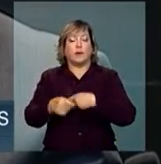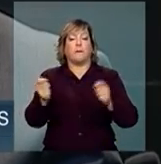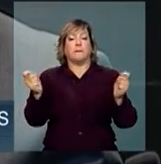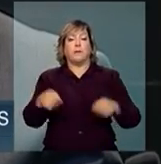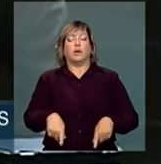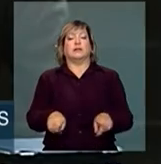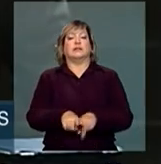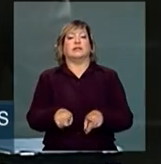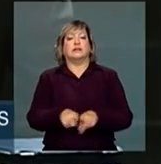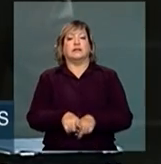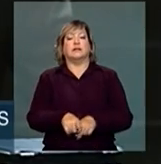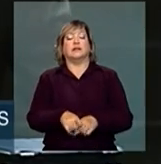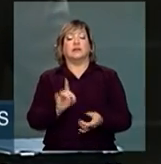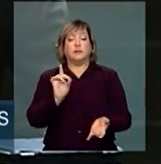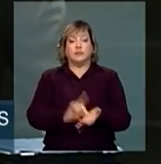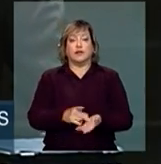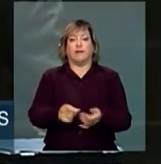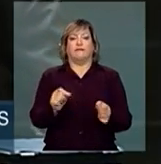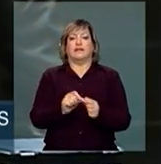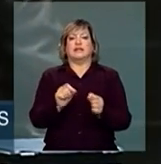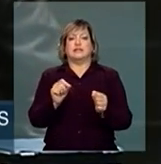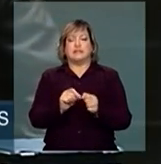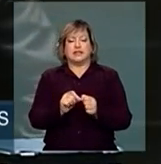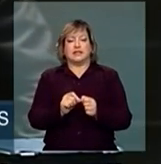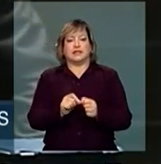trade e possa efetivamente fazer